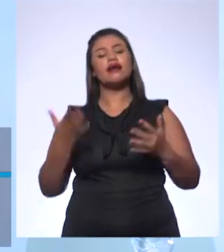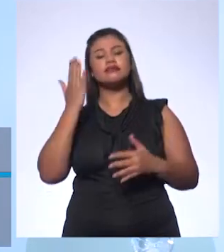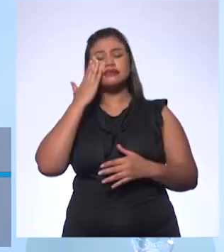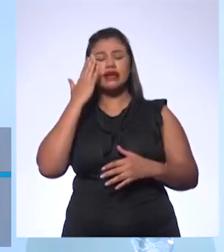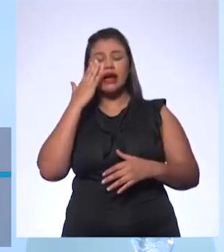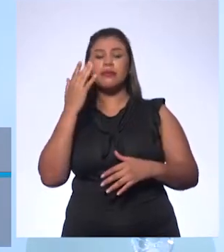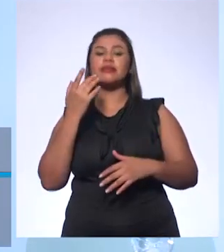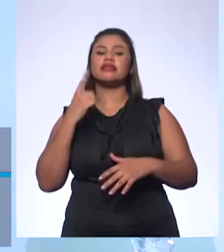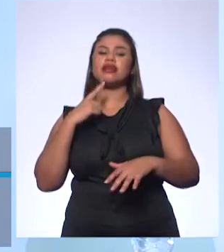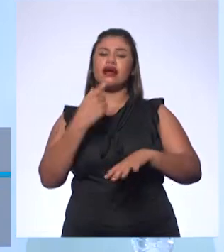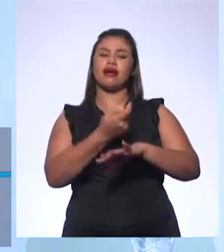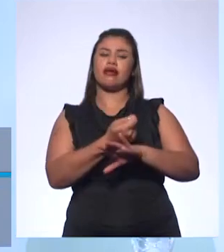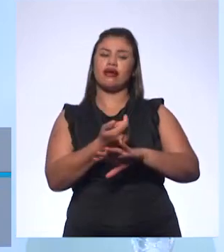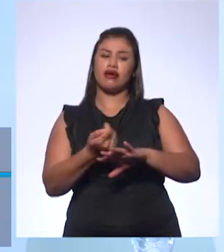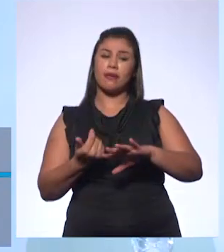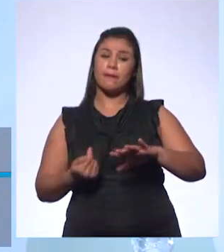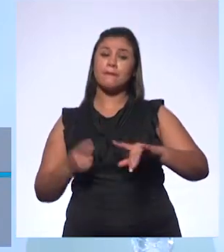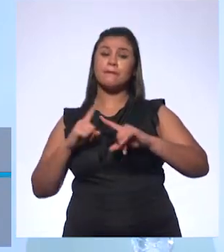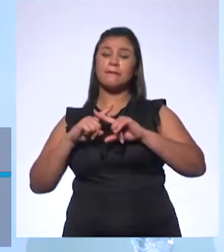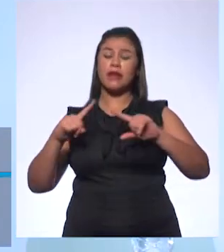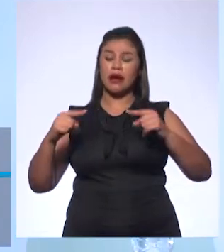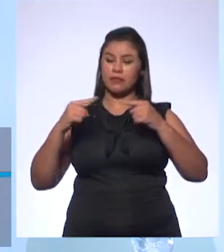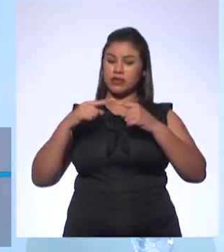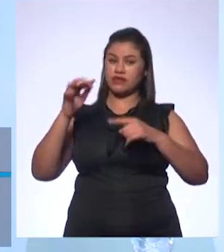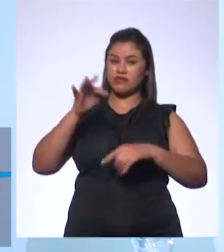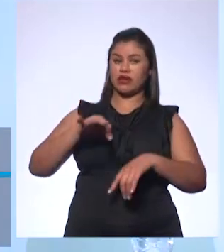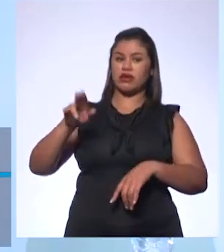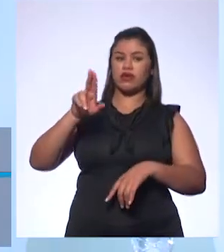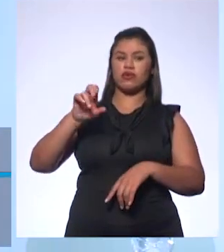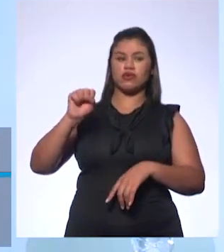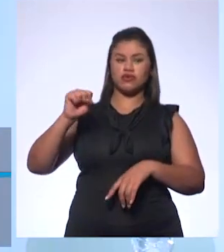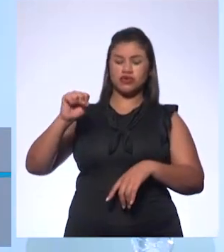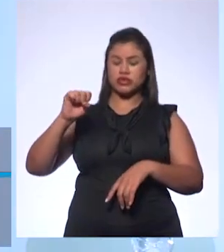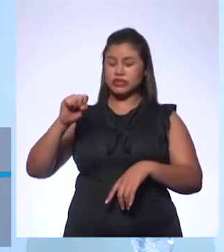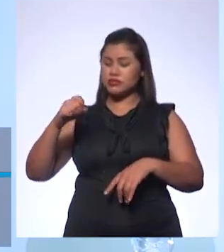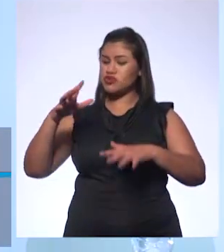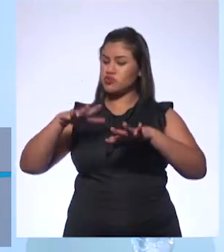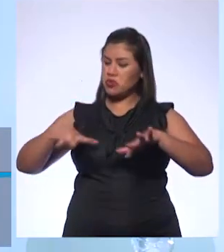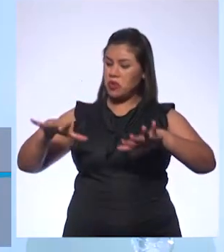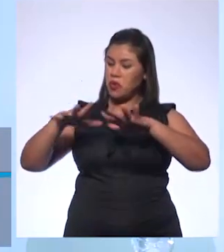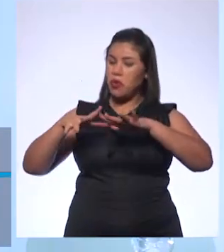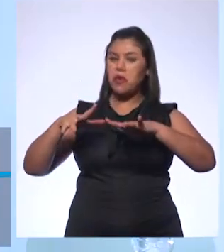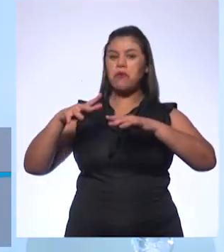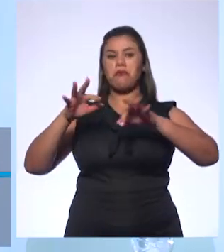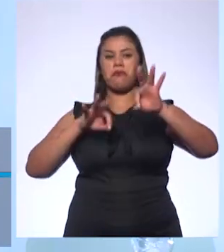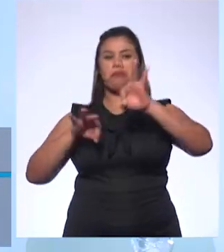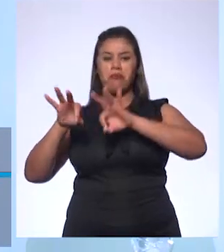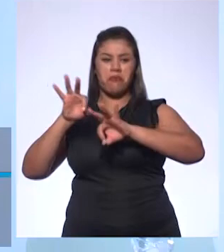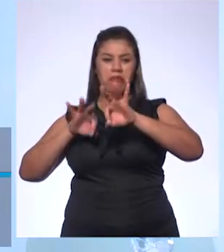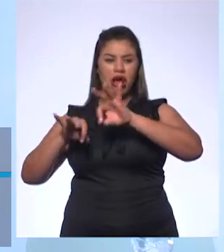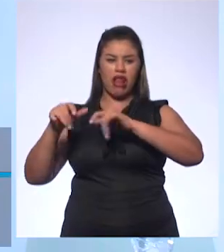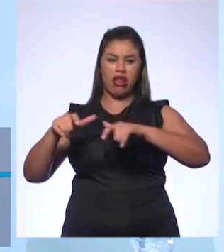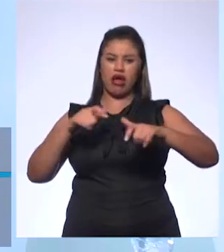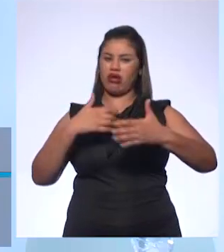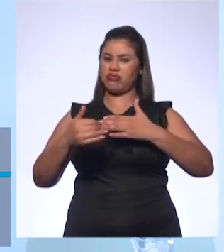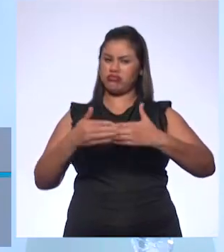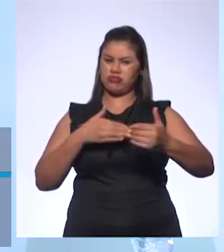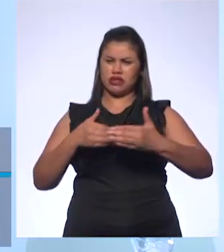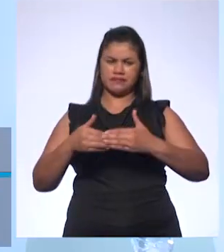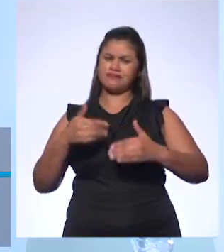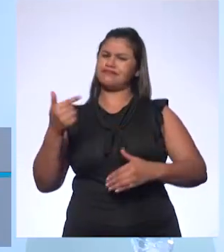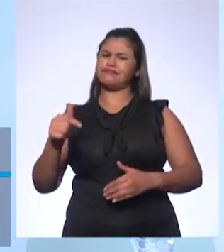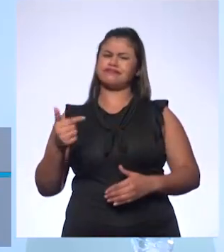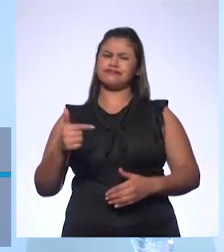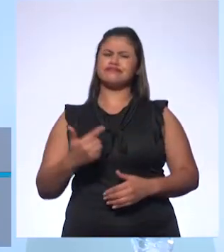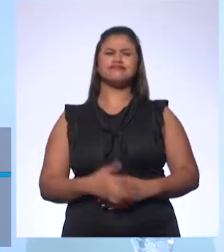departamento ali que tem um pessoal, nossa, todo preparado, né? A gente está falando de Que é qualquer lugar. referência, né? Tem